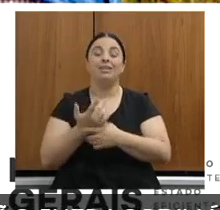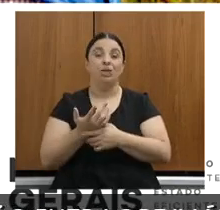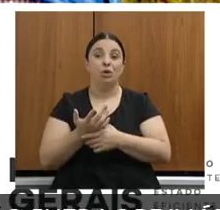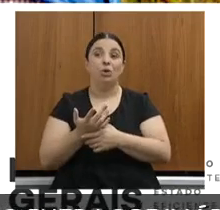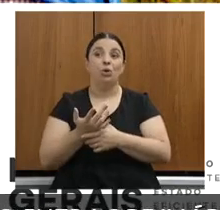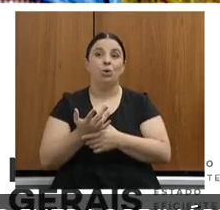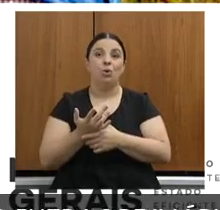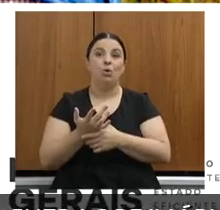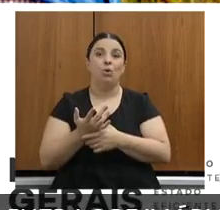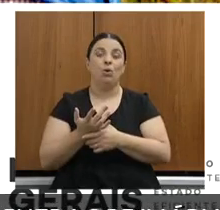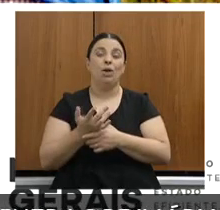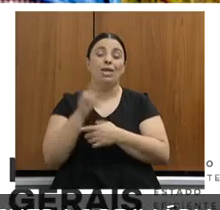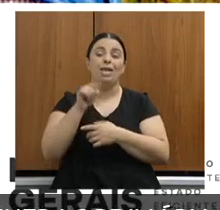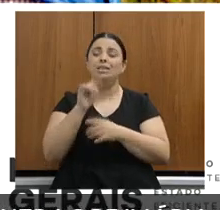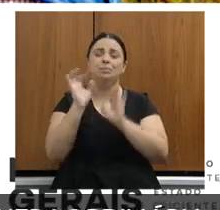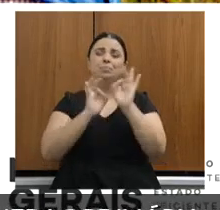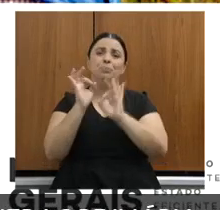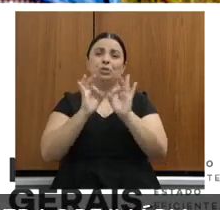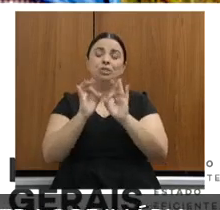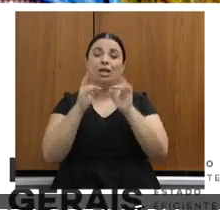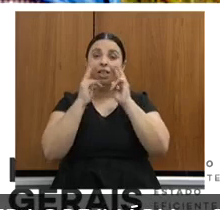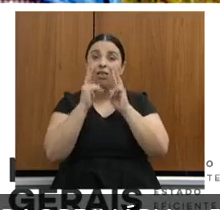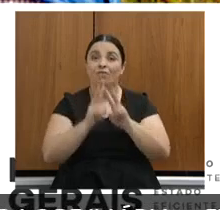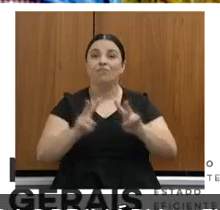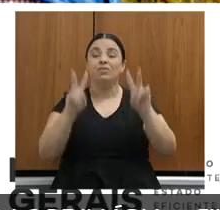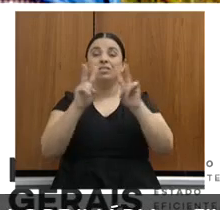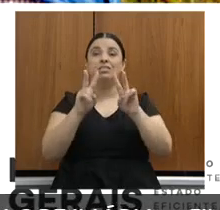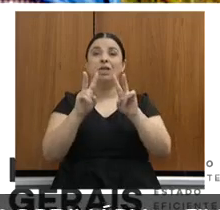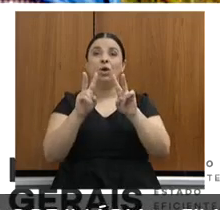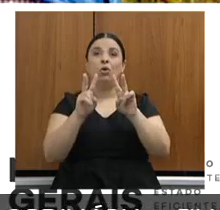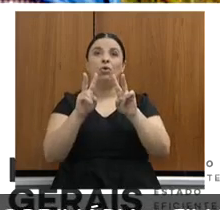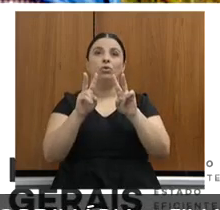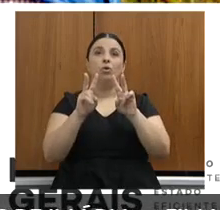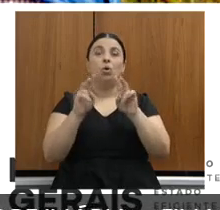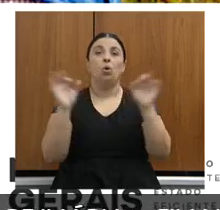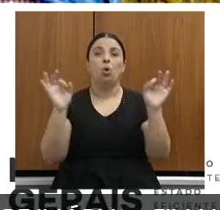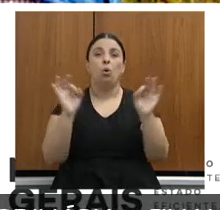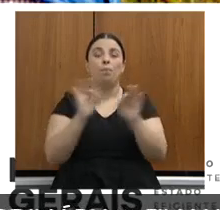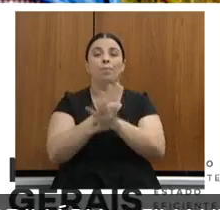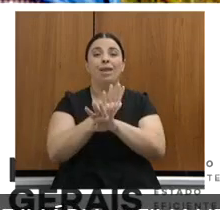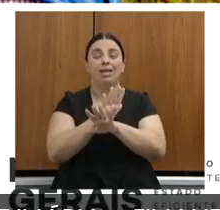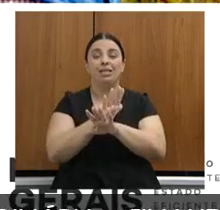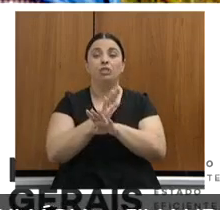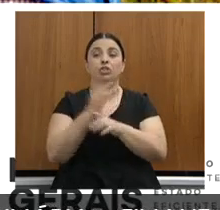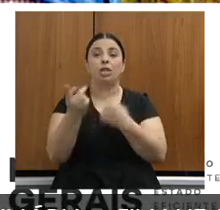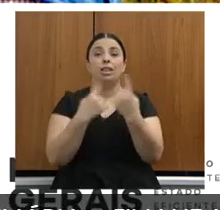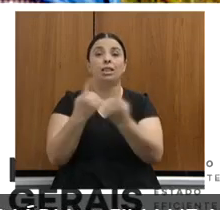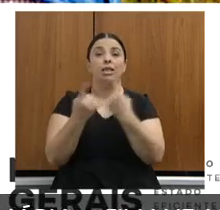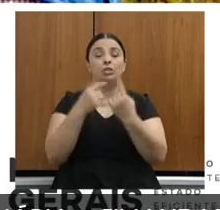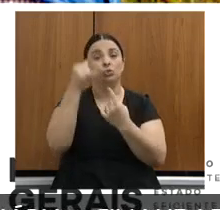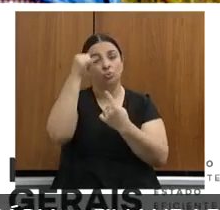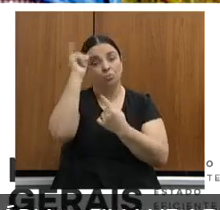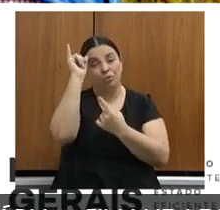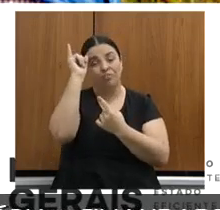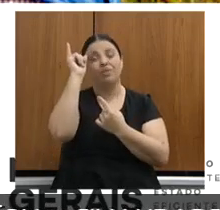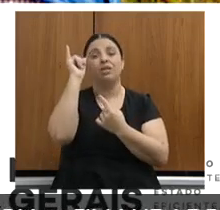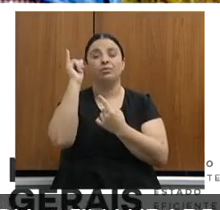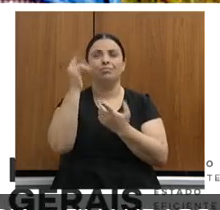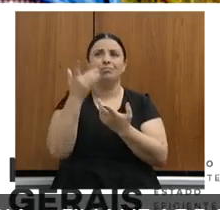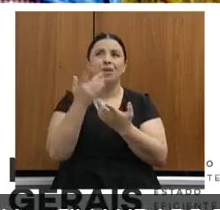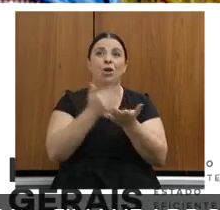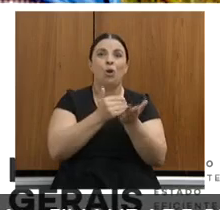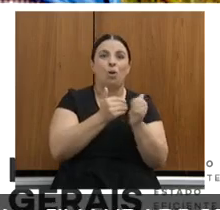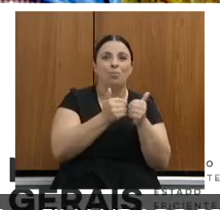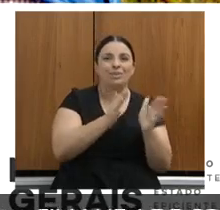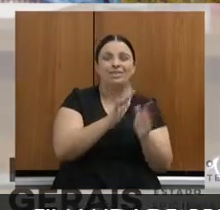esse projeto Visa a integração completa do controle de trânsito de bovinos interestadual ser anunciado por Minas Gerais Goiás